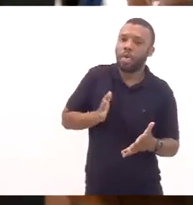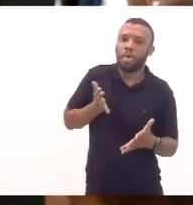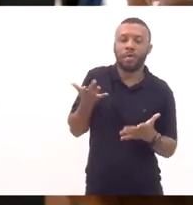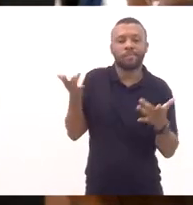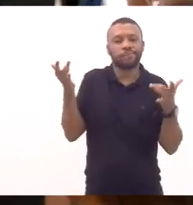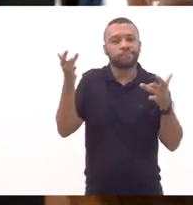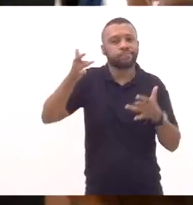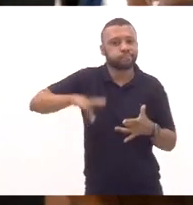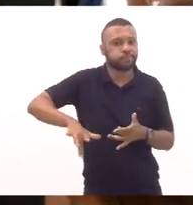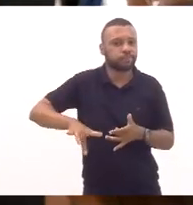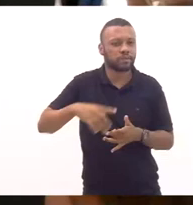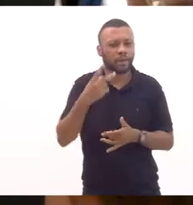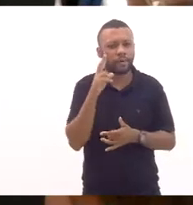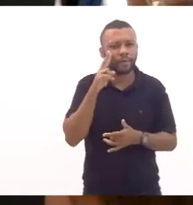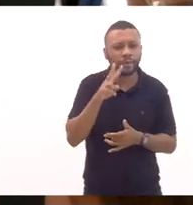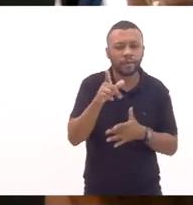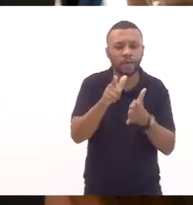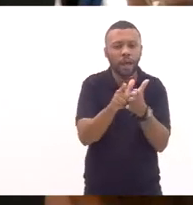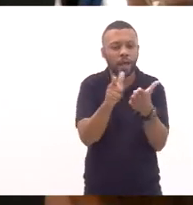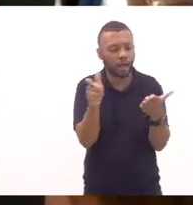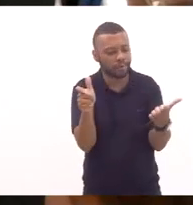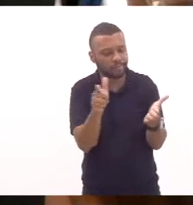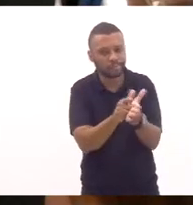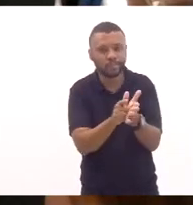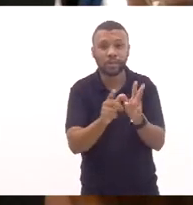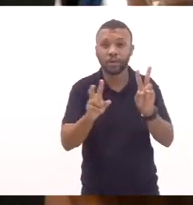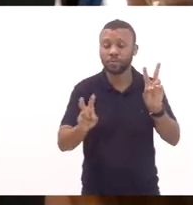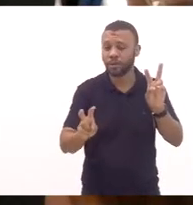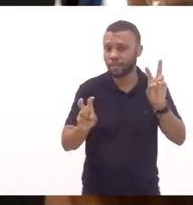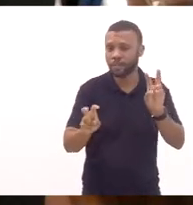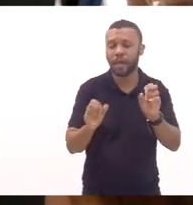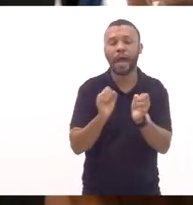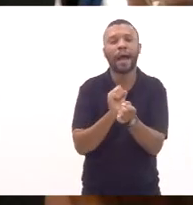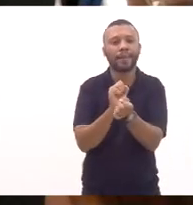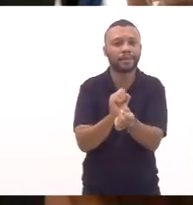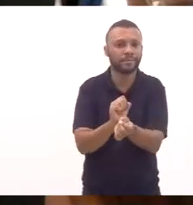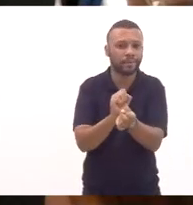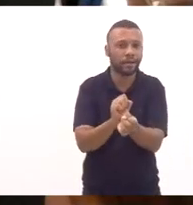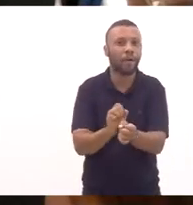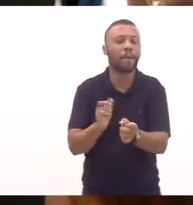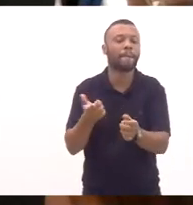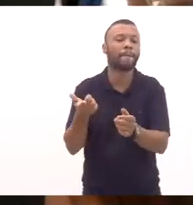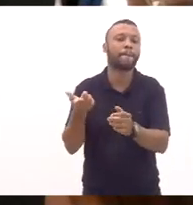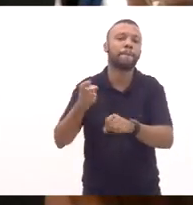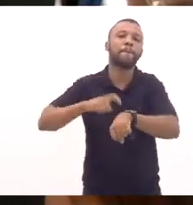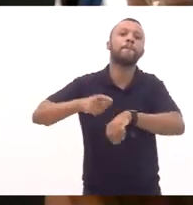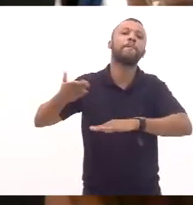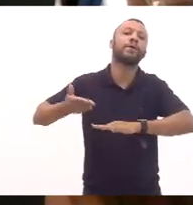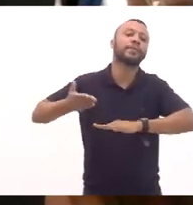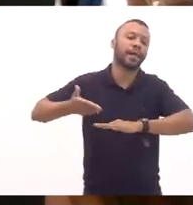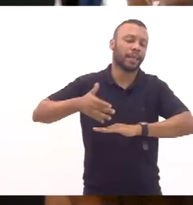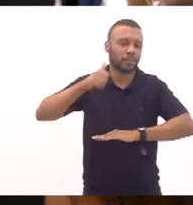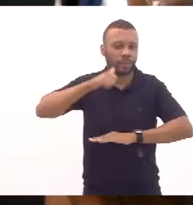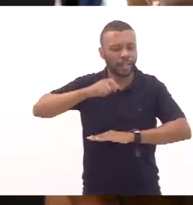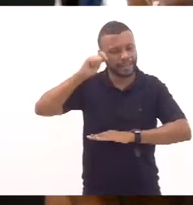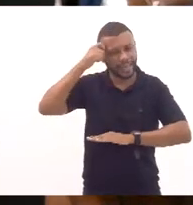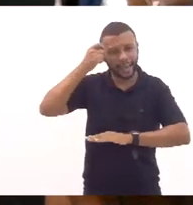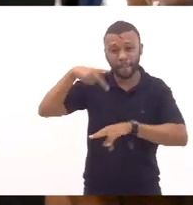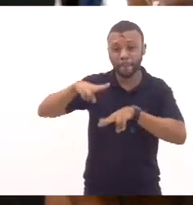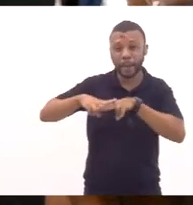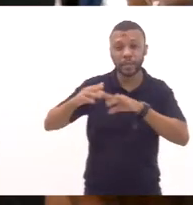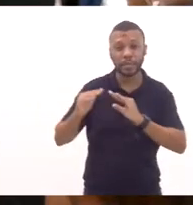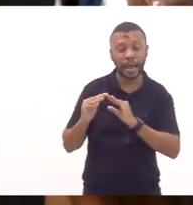as reportagens, as matérias da escravidão moderna, mulheres negras em cárceres privados e décadas. Exato. Pessoas